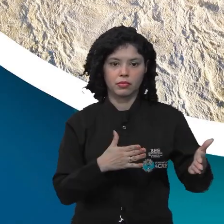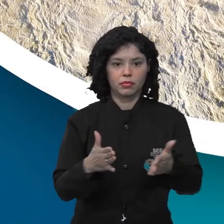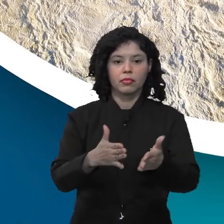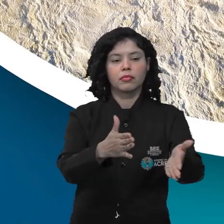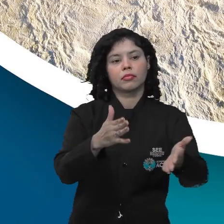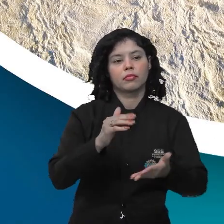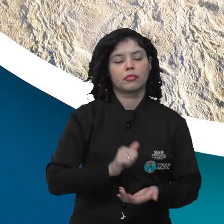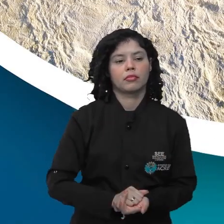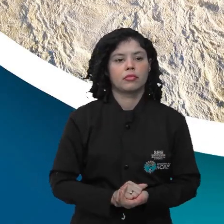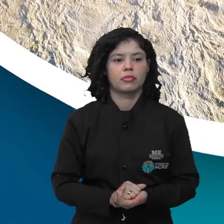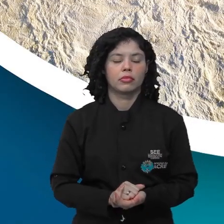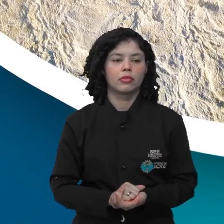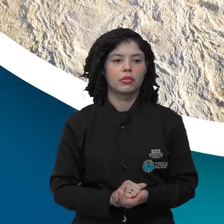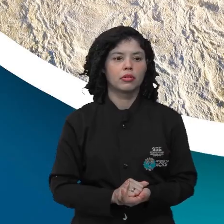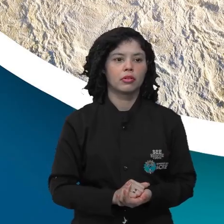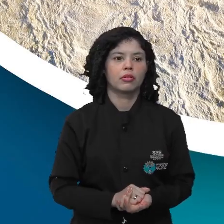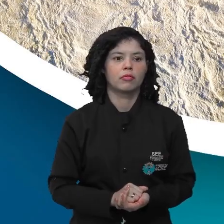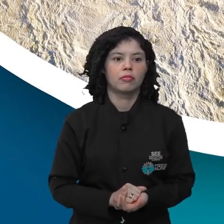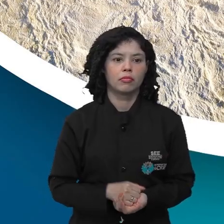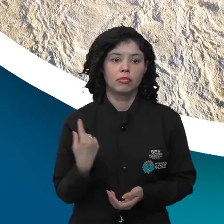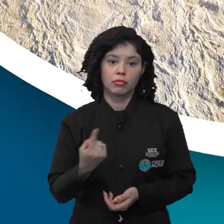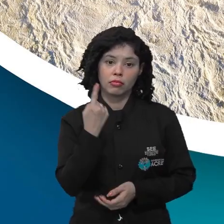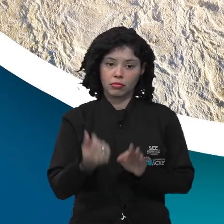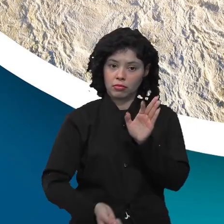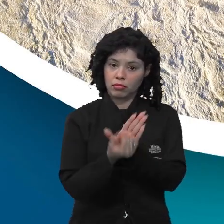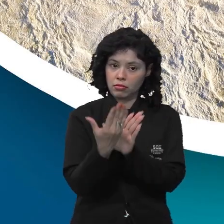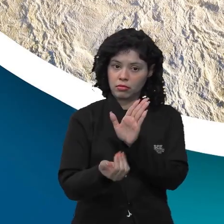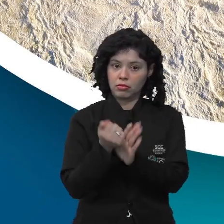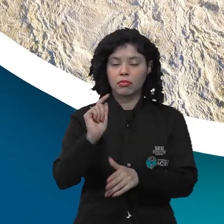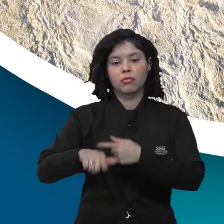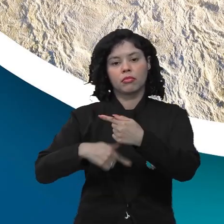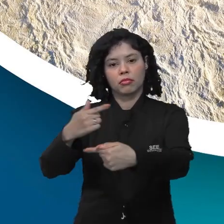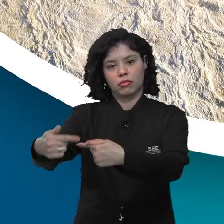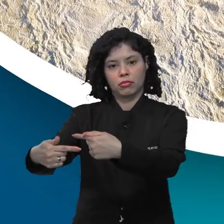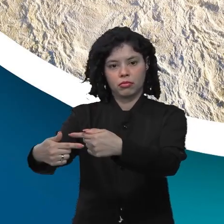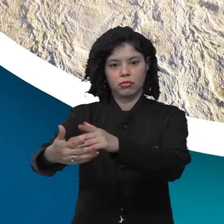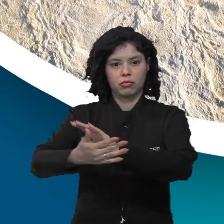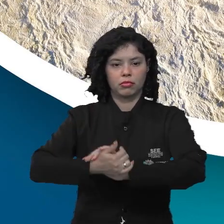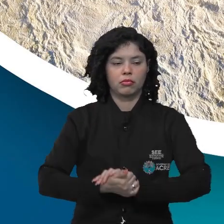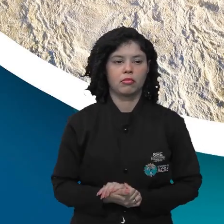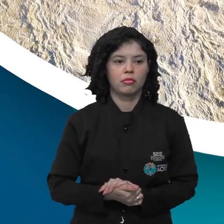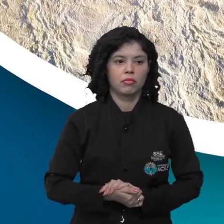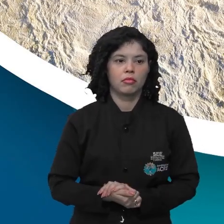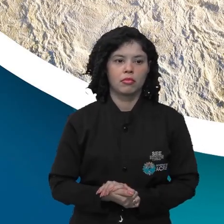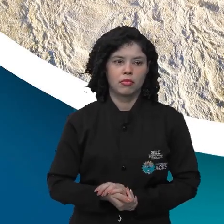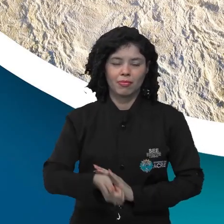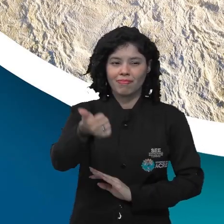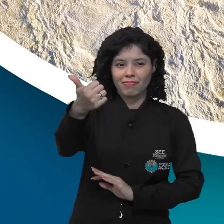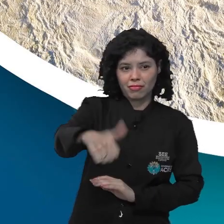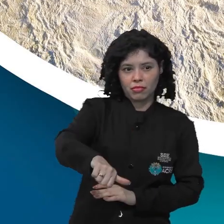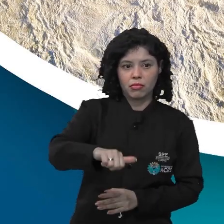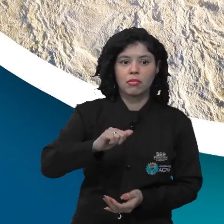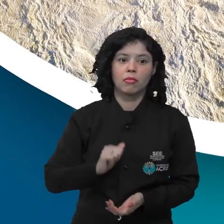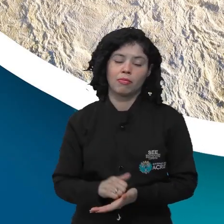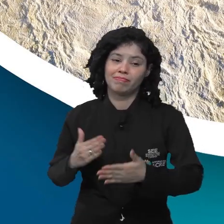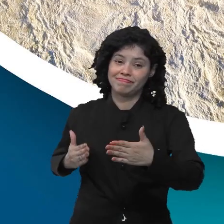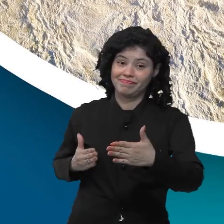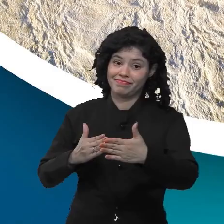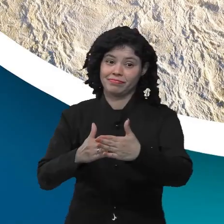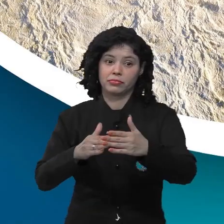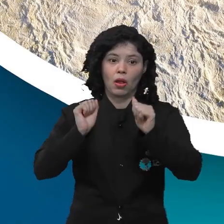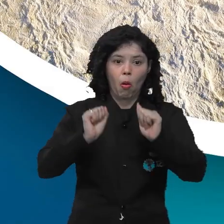rios. E outra vantagem é a alta capacidade de geração. As desvantagens é um